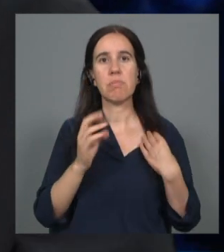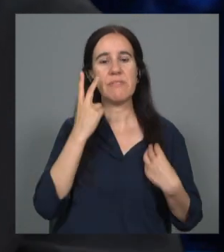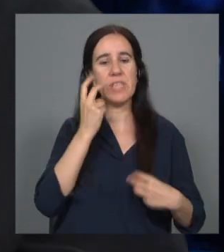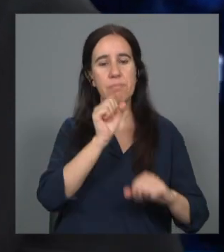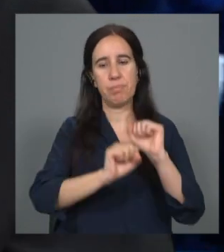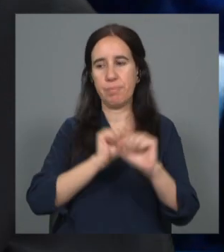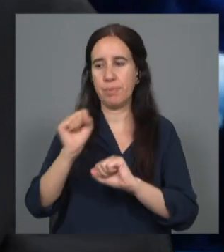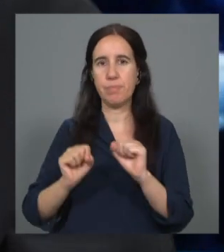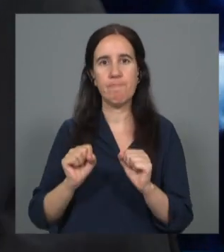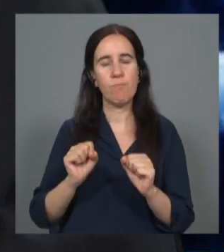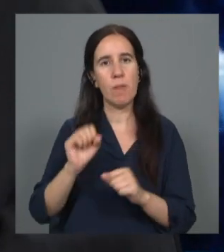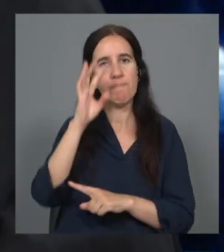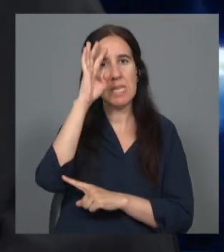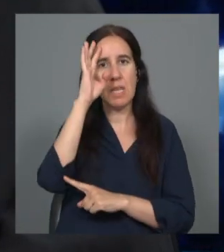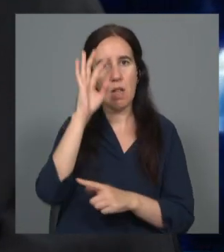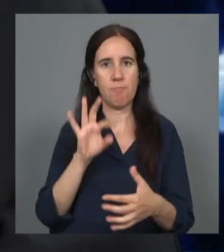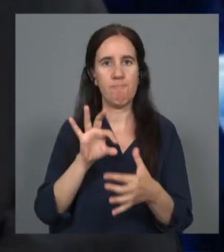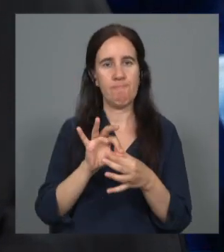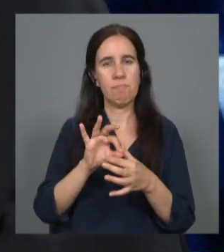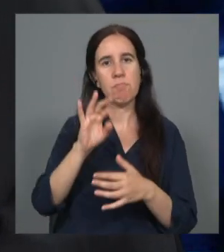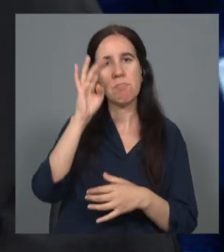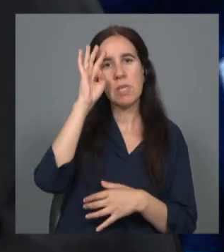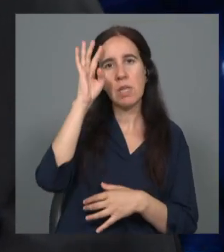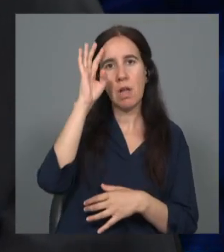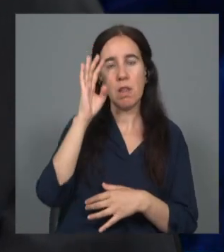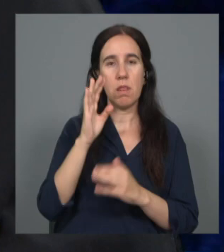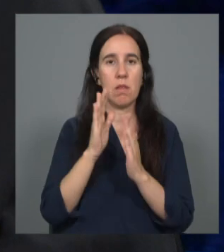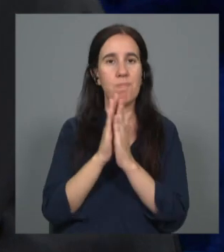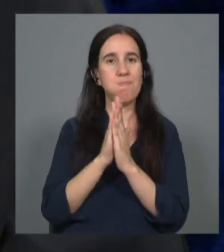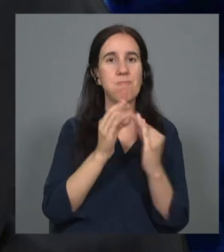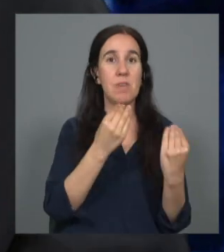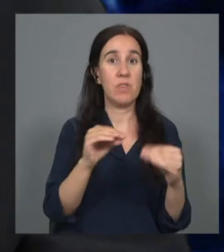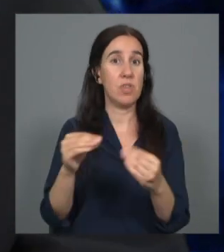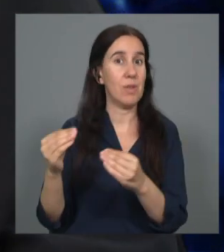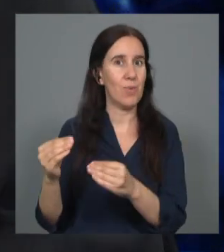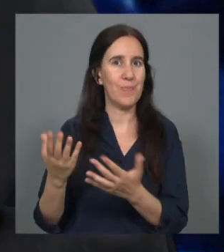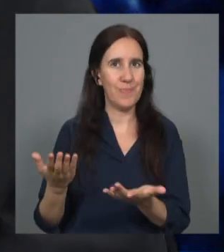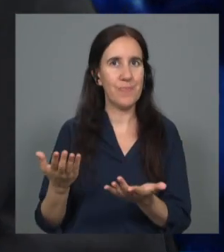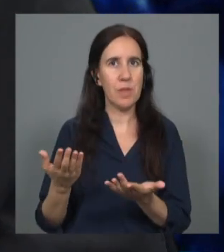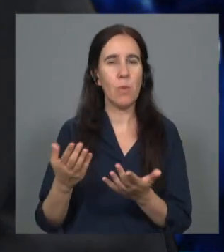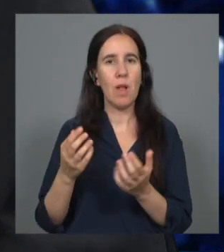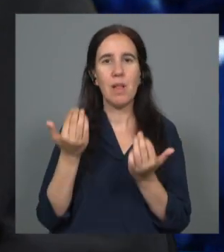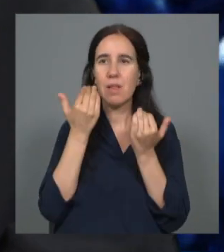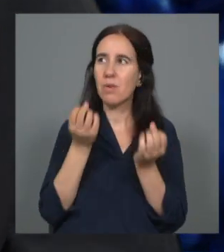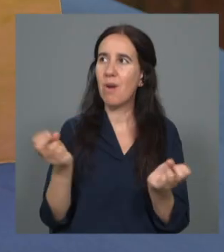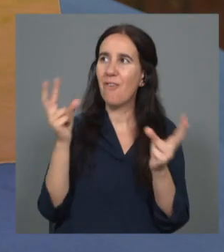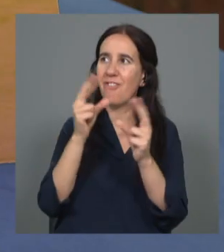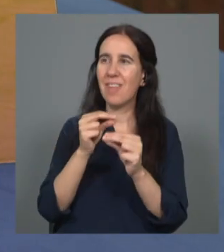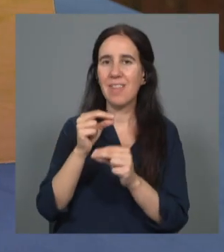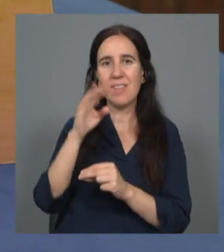vivida com o ideal, que é o ideal evangélico, que é o ideal da Boa Nova,